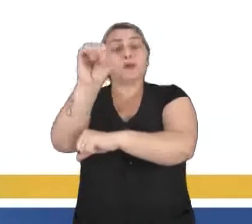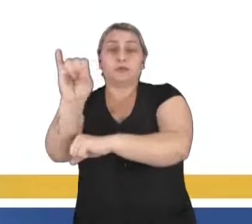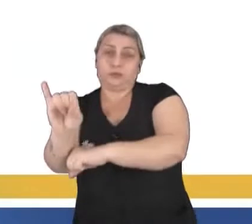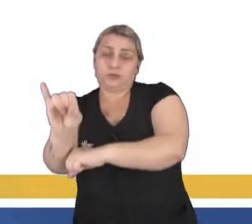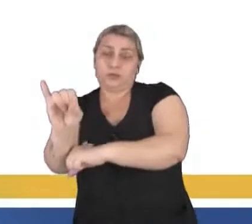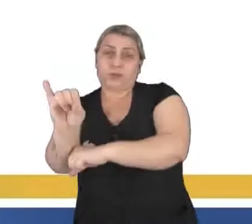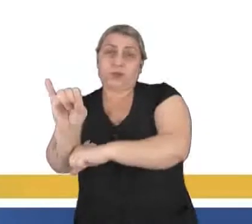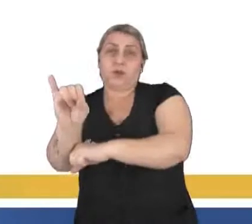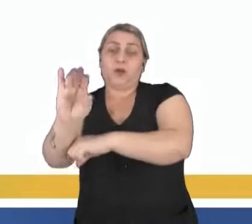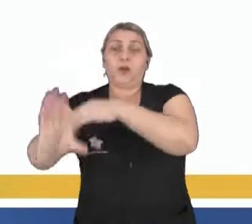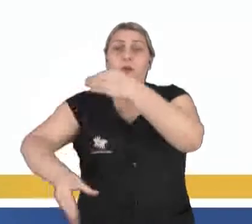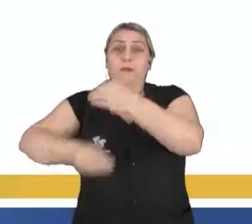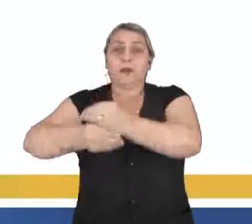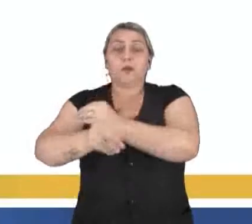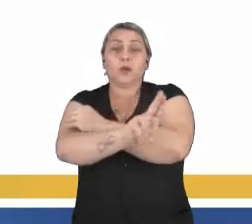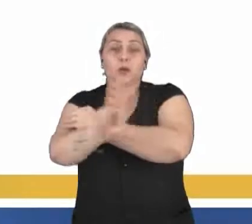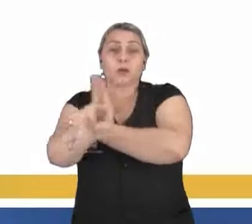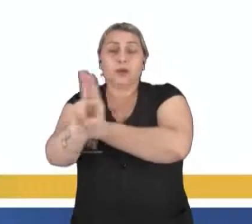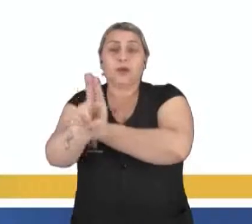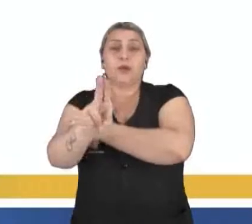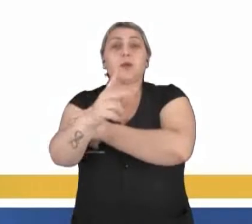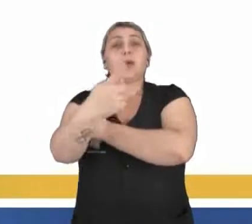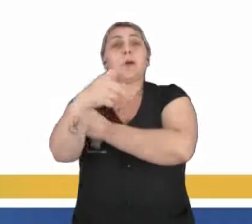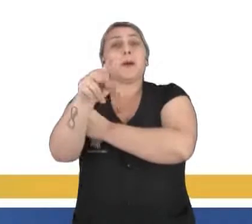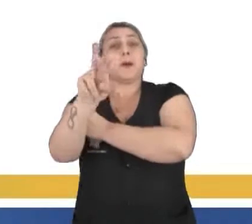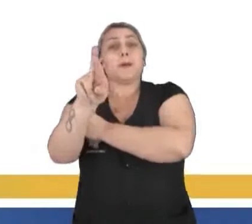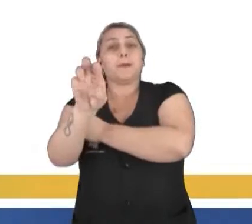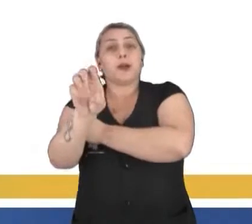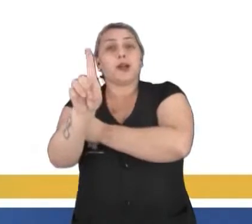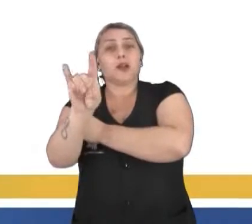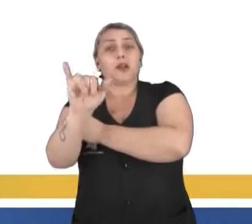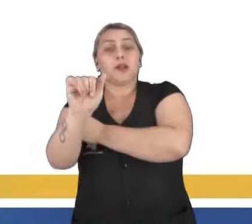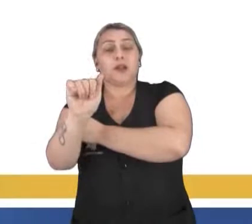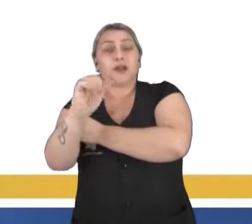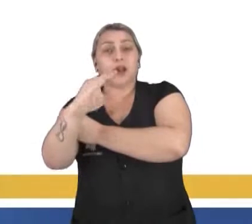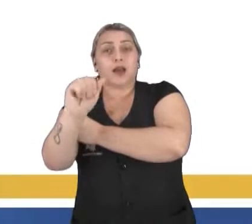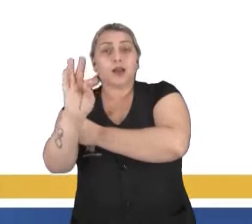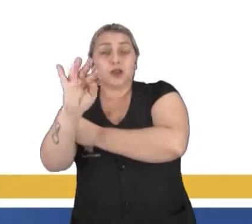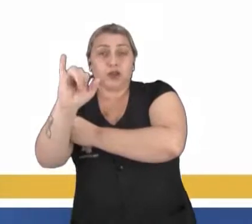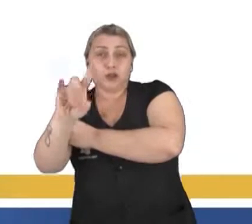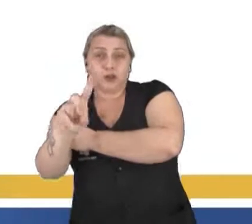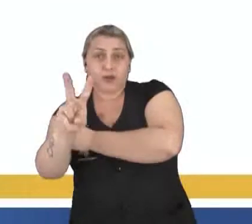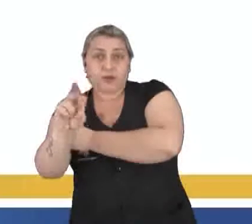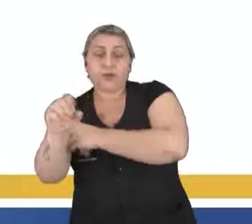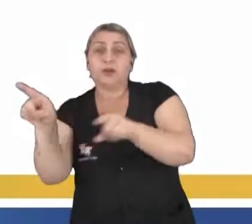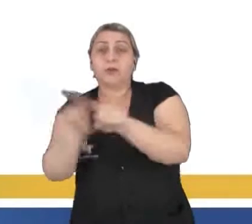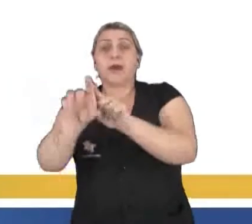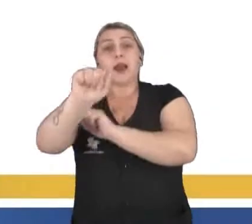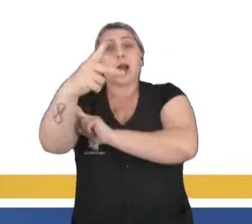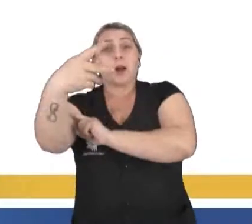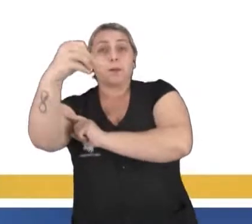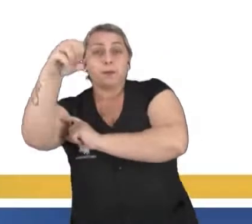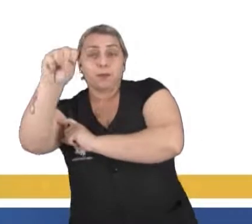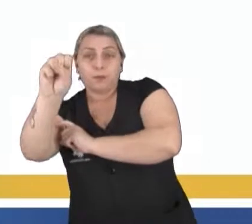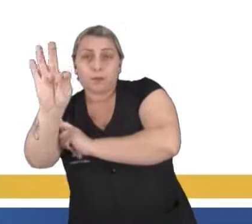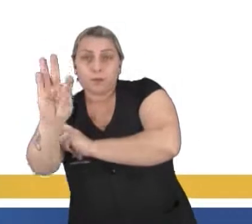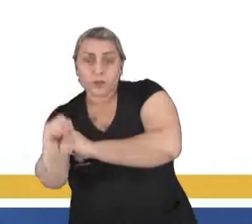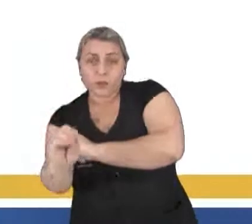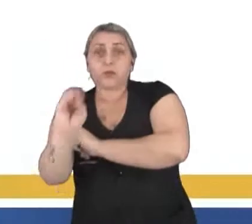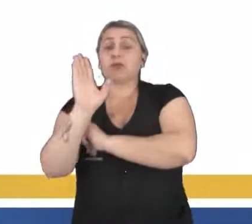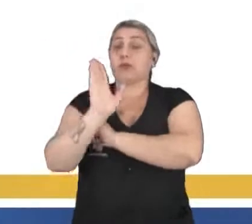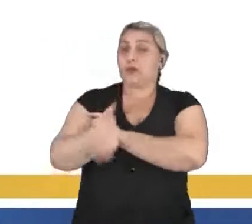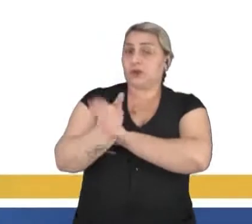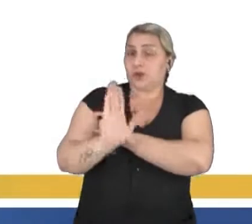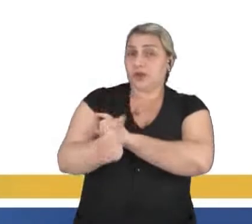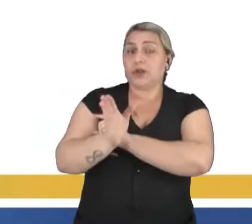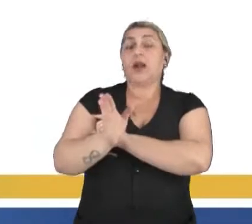indireto, de complemento nominal, de predicativo e de aposto. Então, oração subordinada já está dizendo